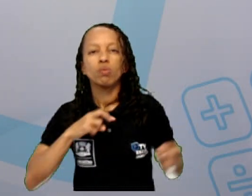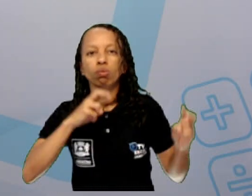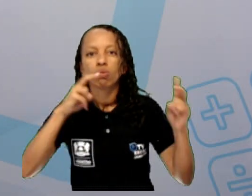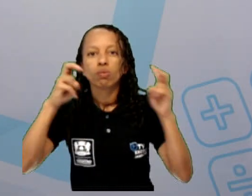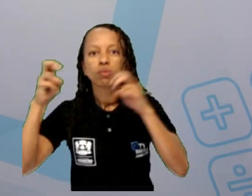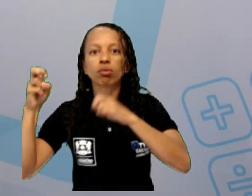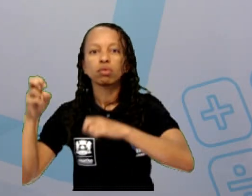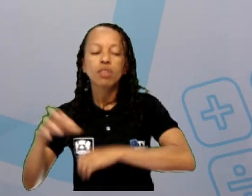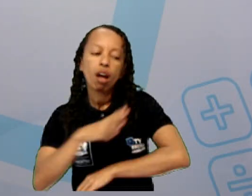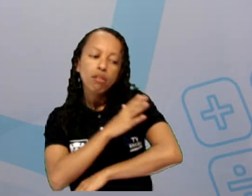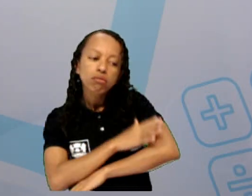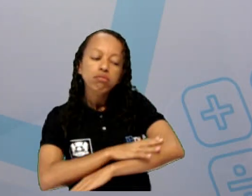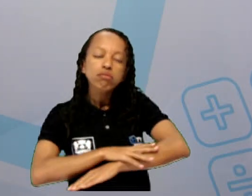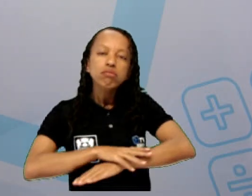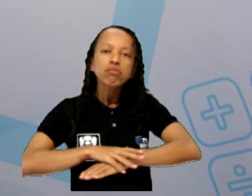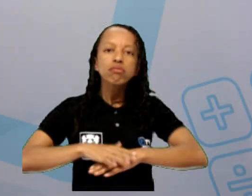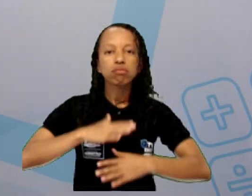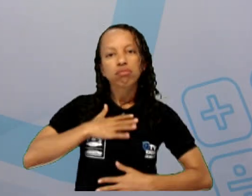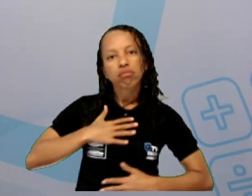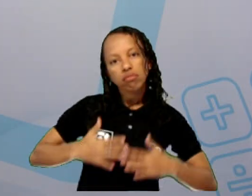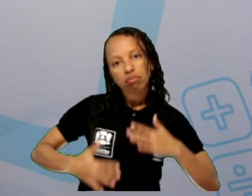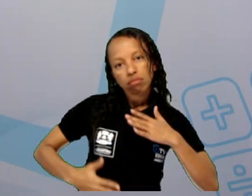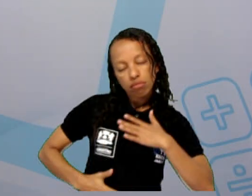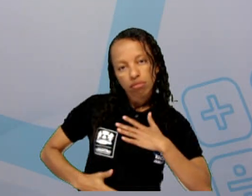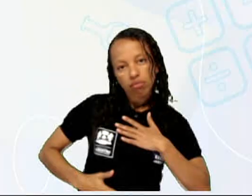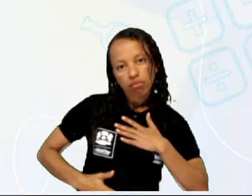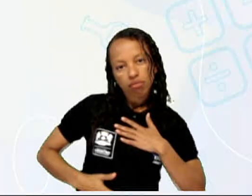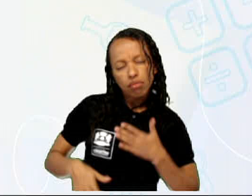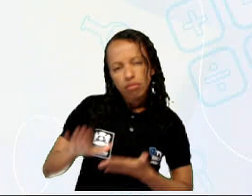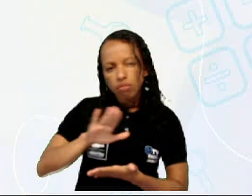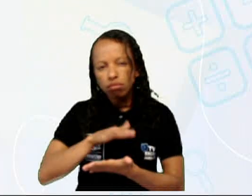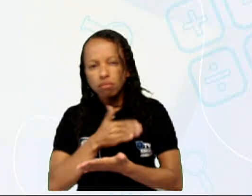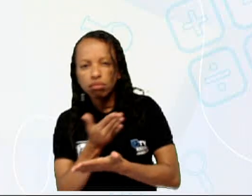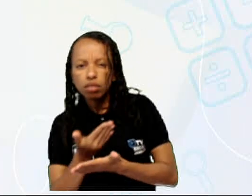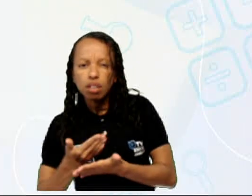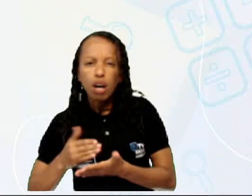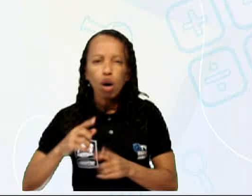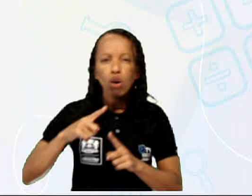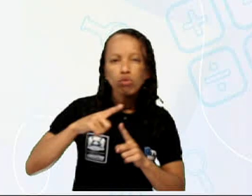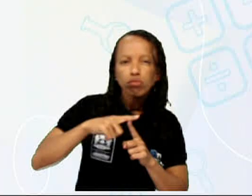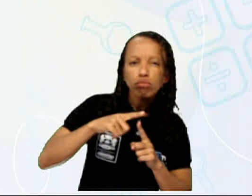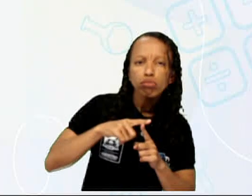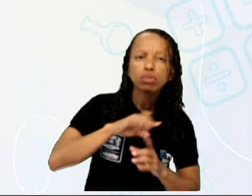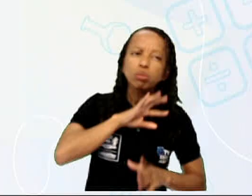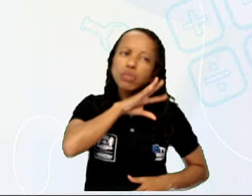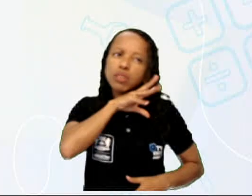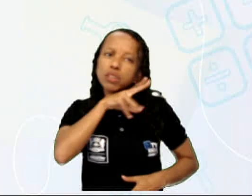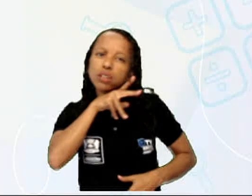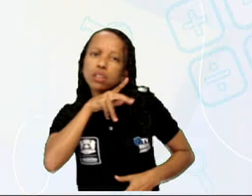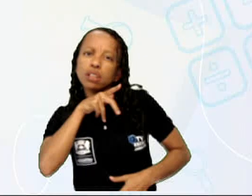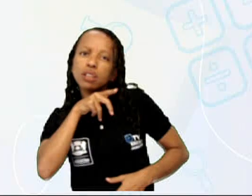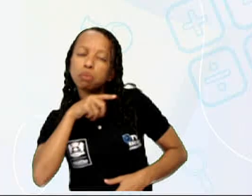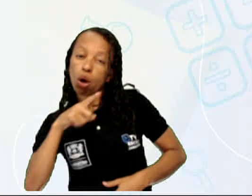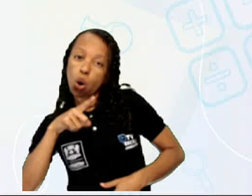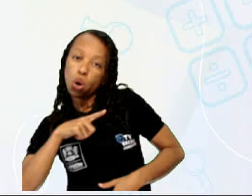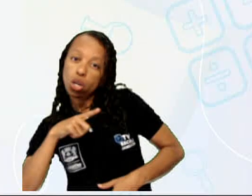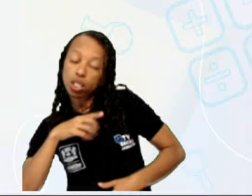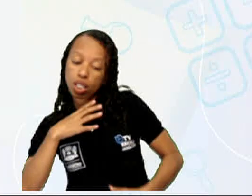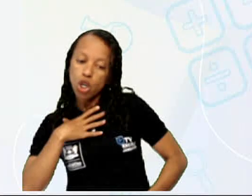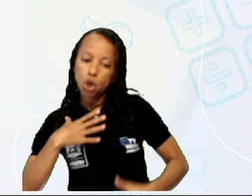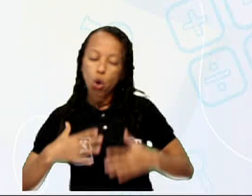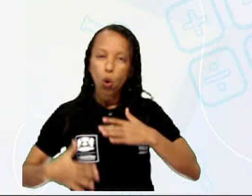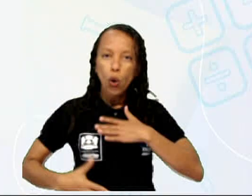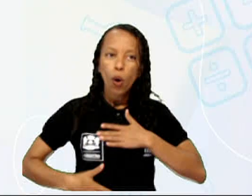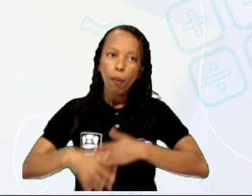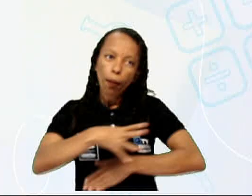do corpo desses animais. Algumas espécies de animais têm o corpo coberto por pelos, como o exemplo aí